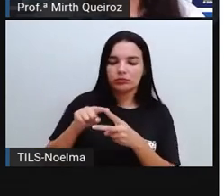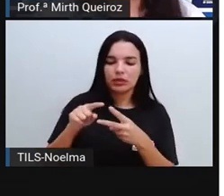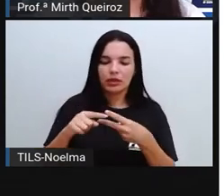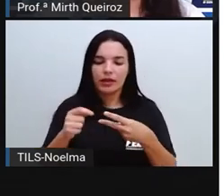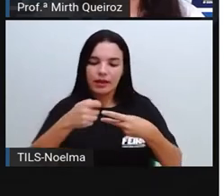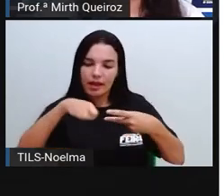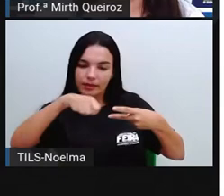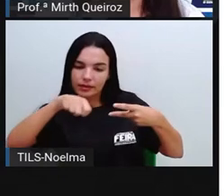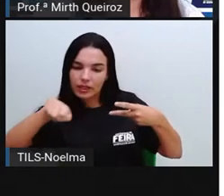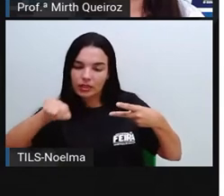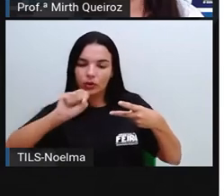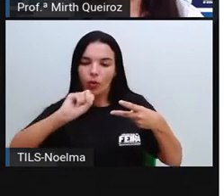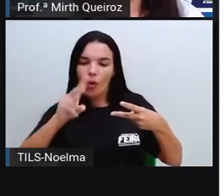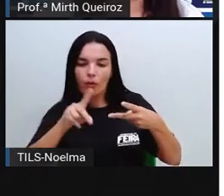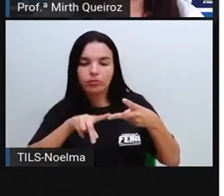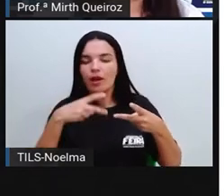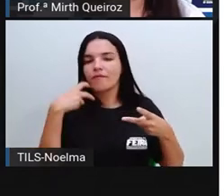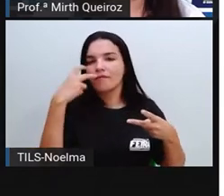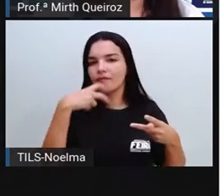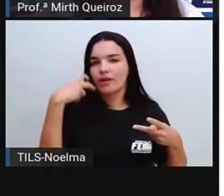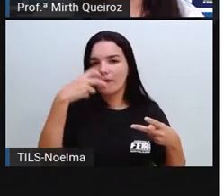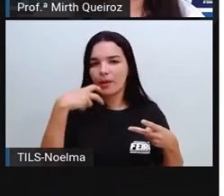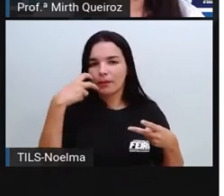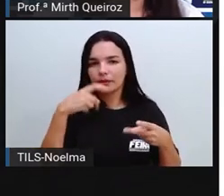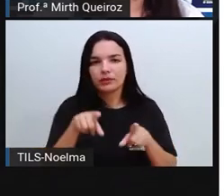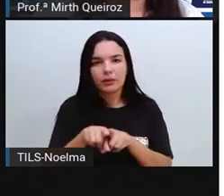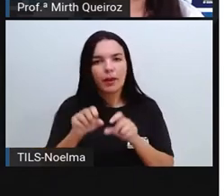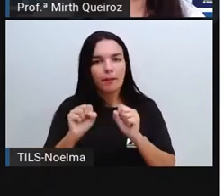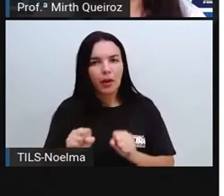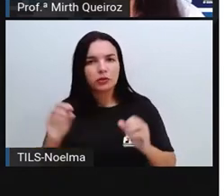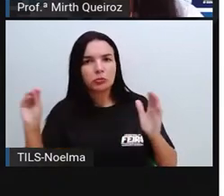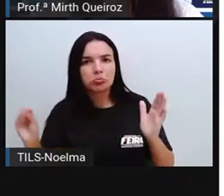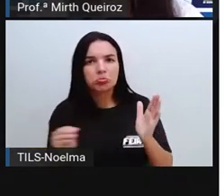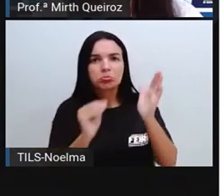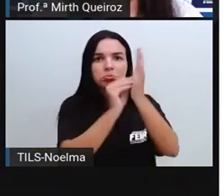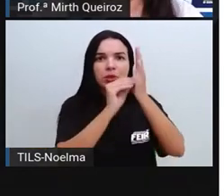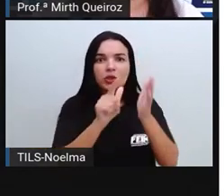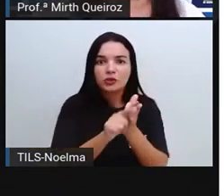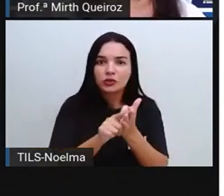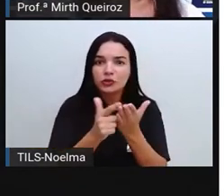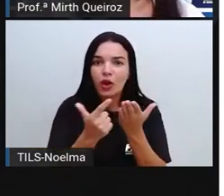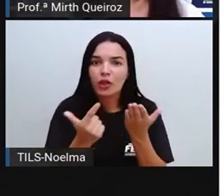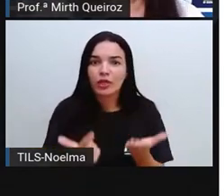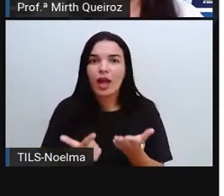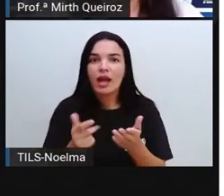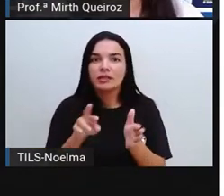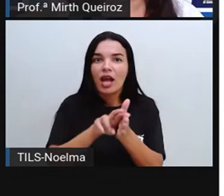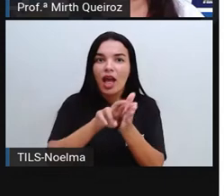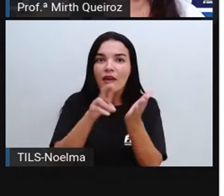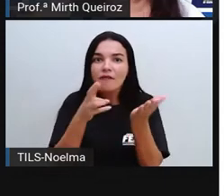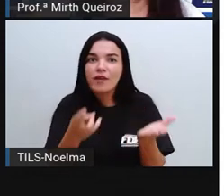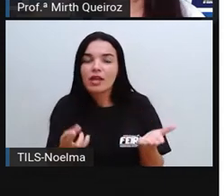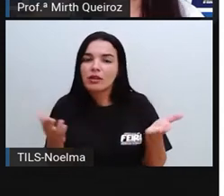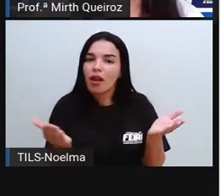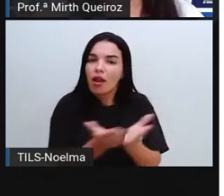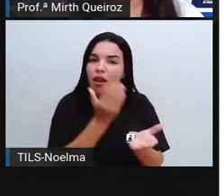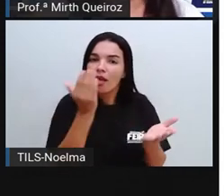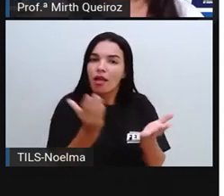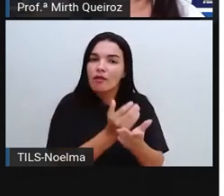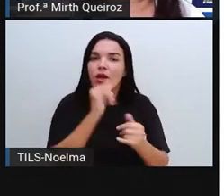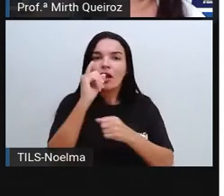ou verbalmente, a gente falando ali. E ele pode ser publicado em jornais, revistas,